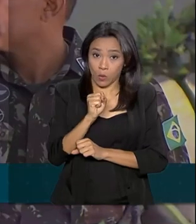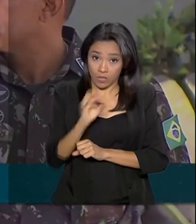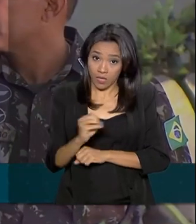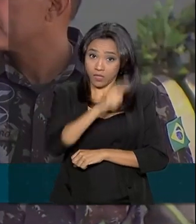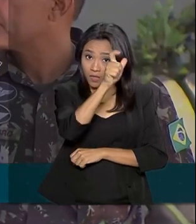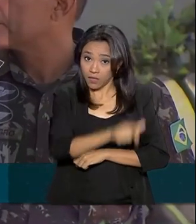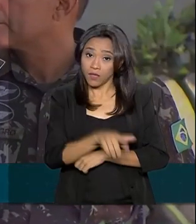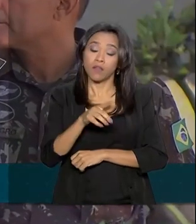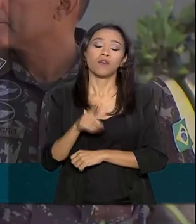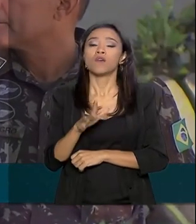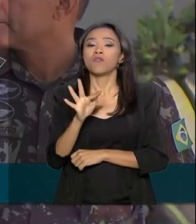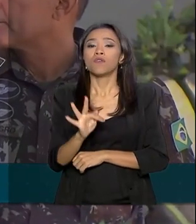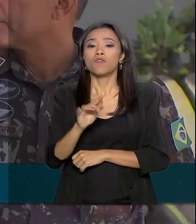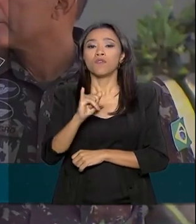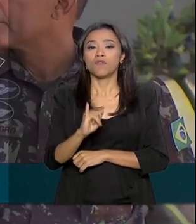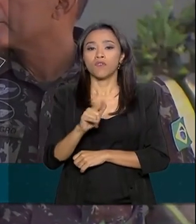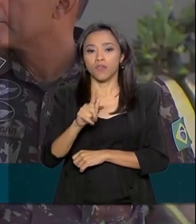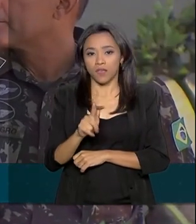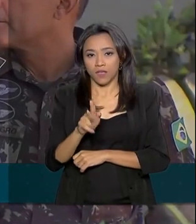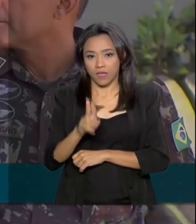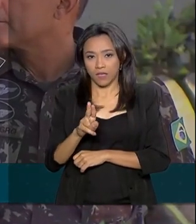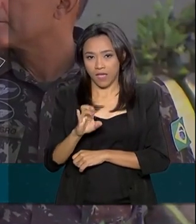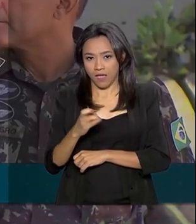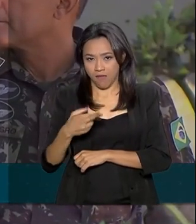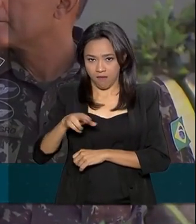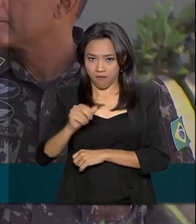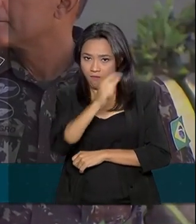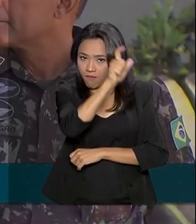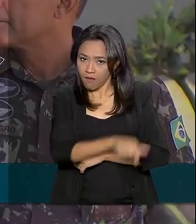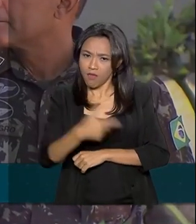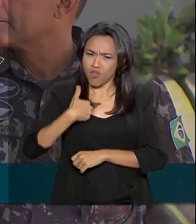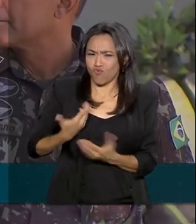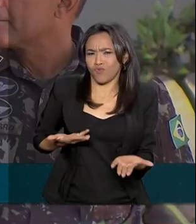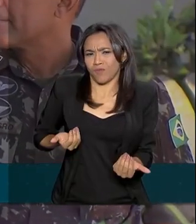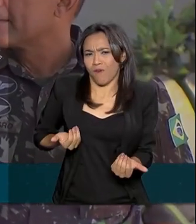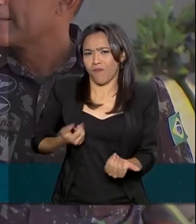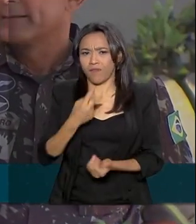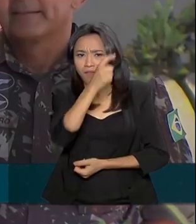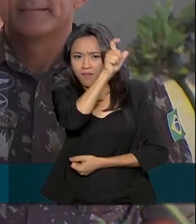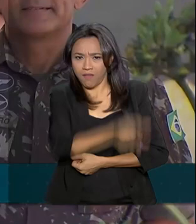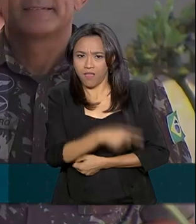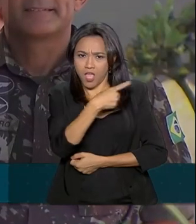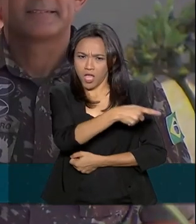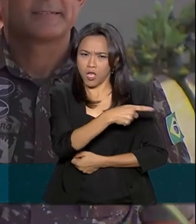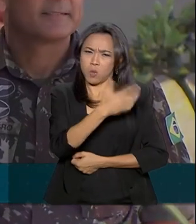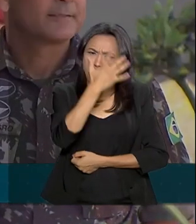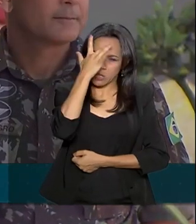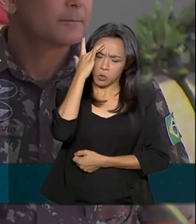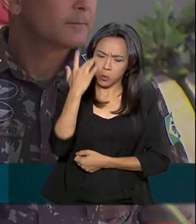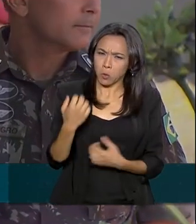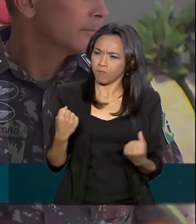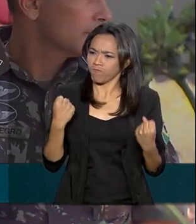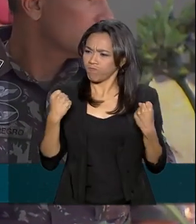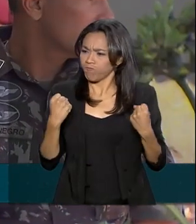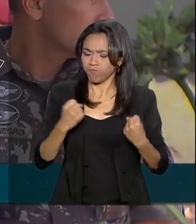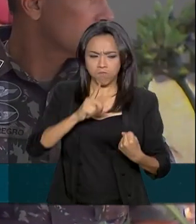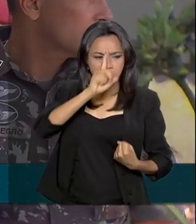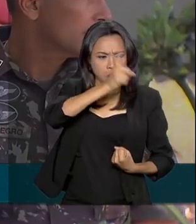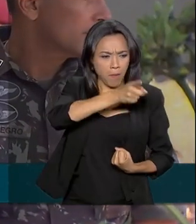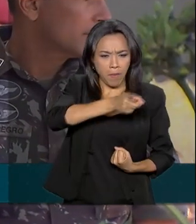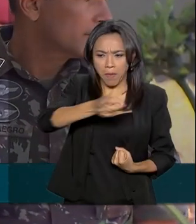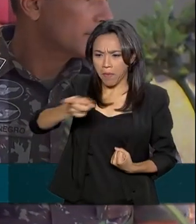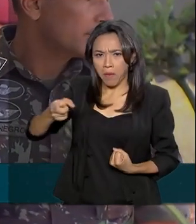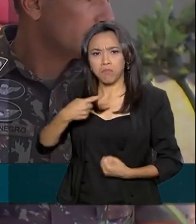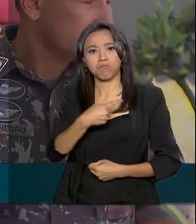Figueira. Eu, um jovem capitão. Ele, um vibrante comandante da